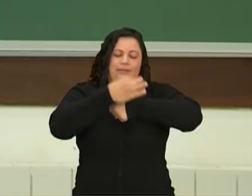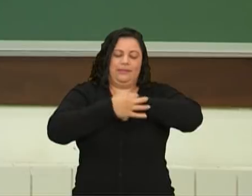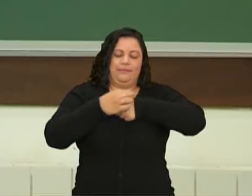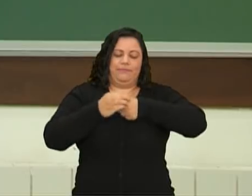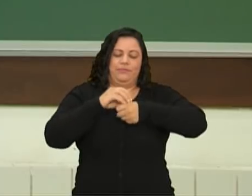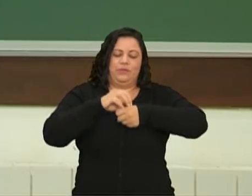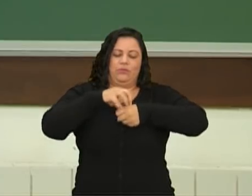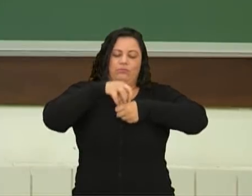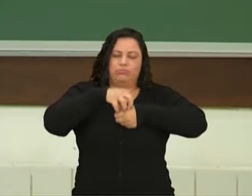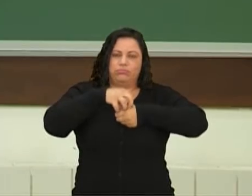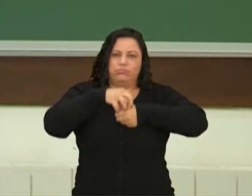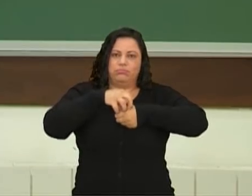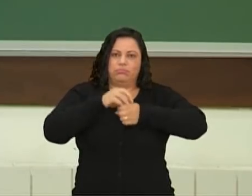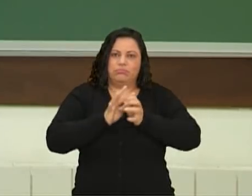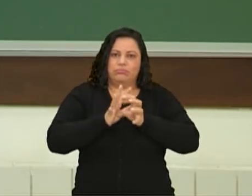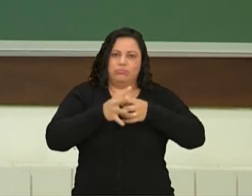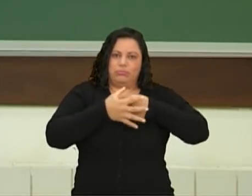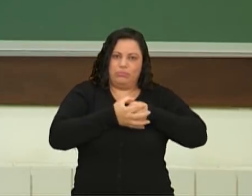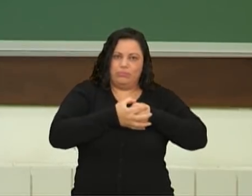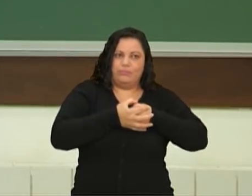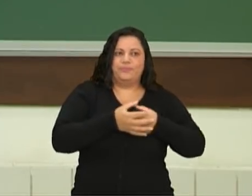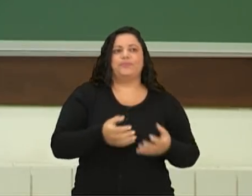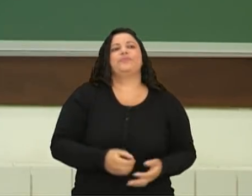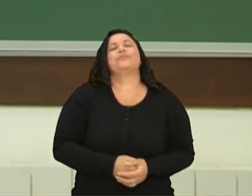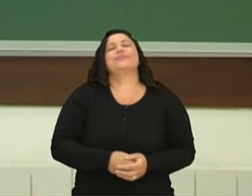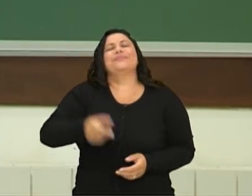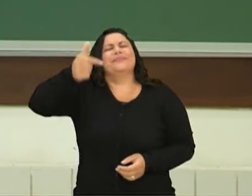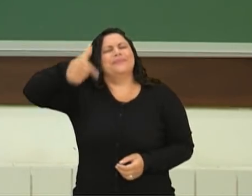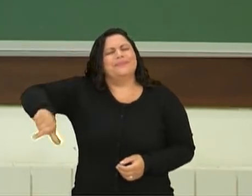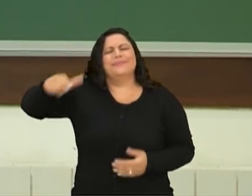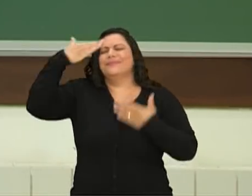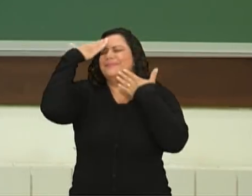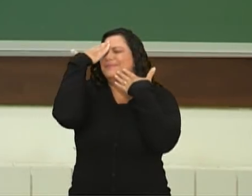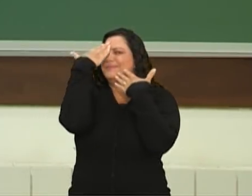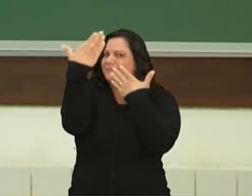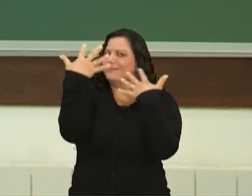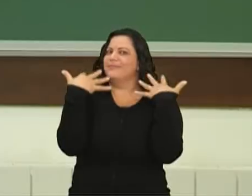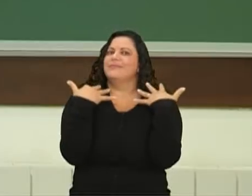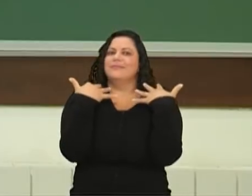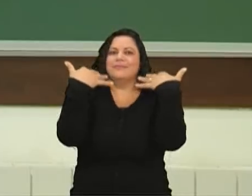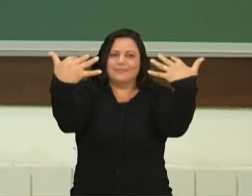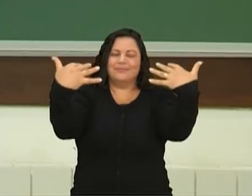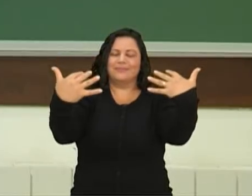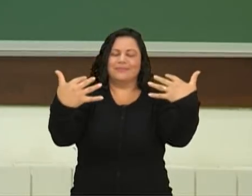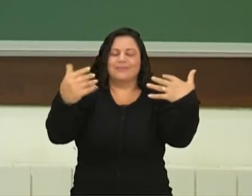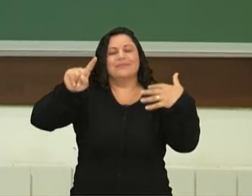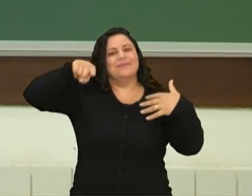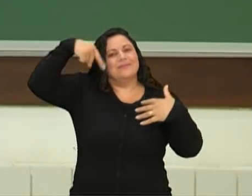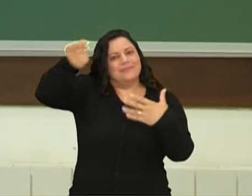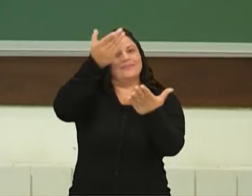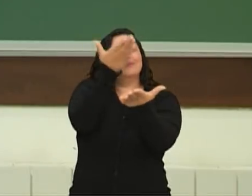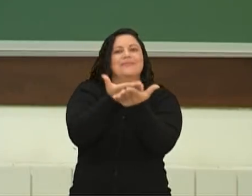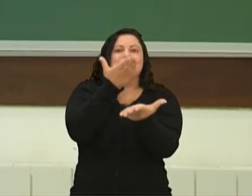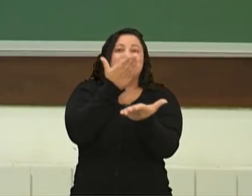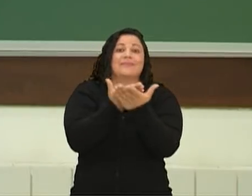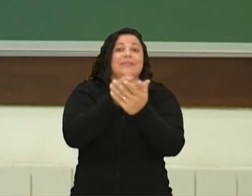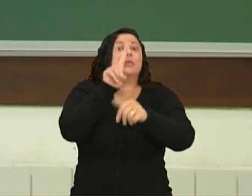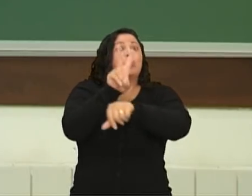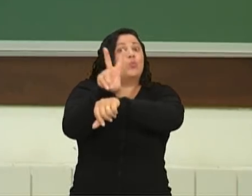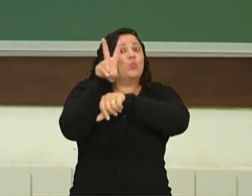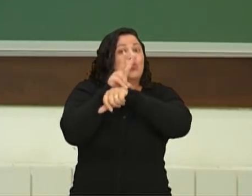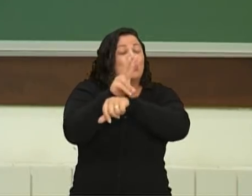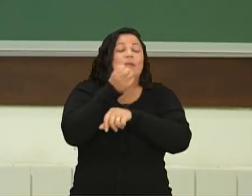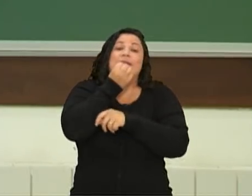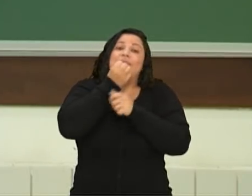Então, mais uma vez eu agradeço a sua atenção, espero você na próxima aula, se cuida aí, fica bem e até